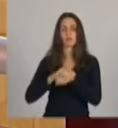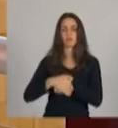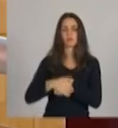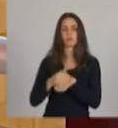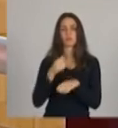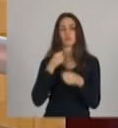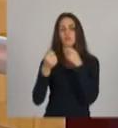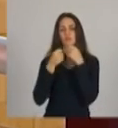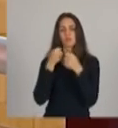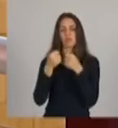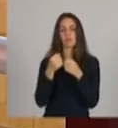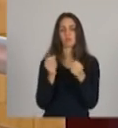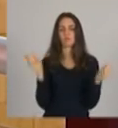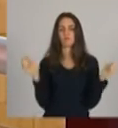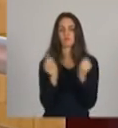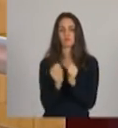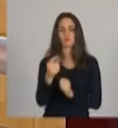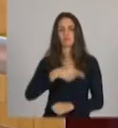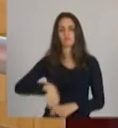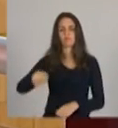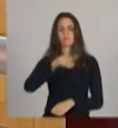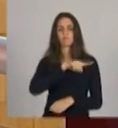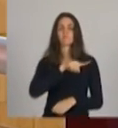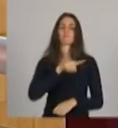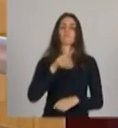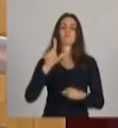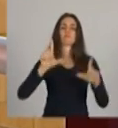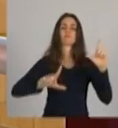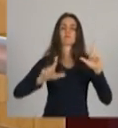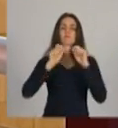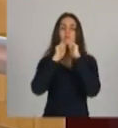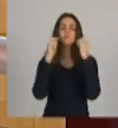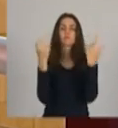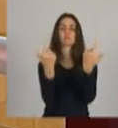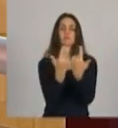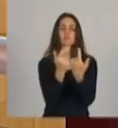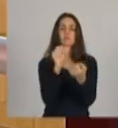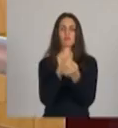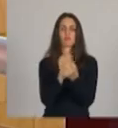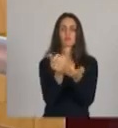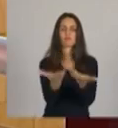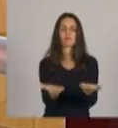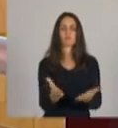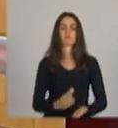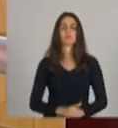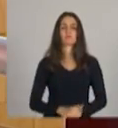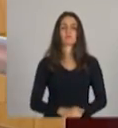Jornal Panorama. Continue ligado na nossa programação TV Assembleia, mais perto de você.